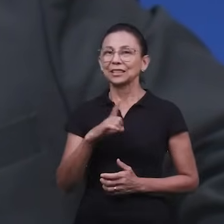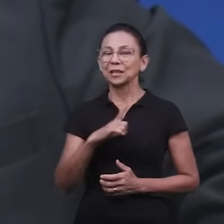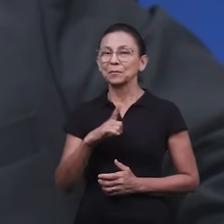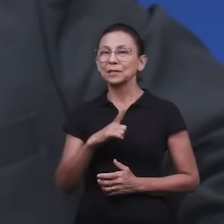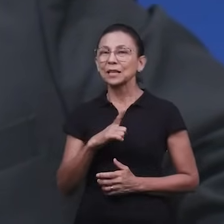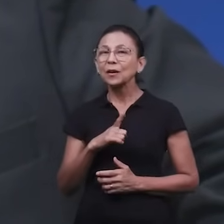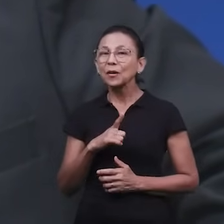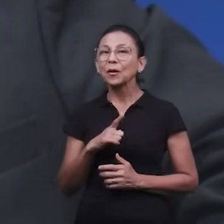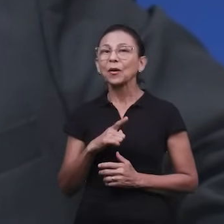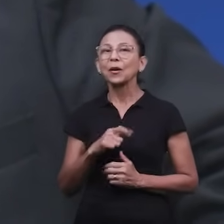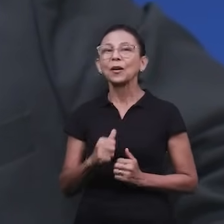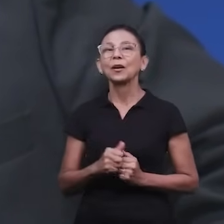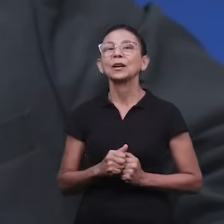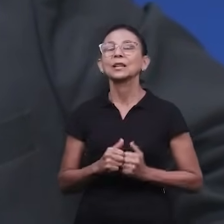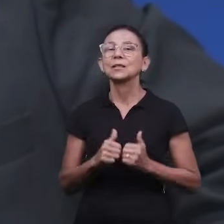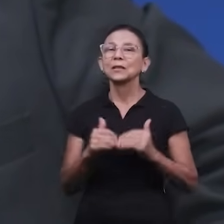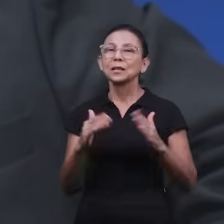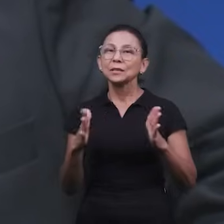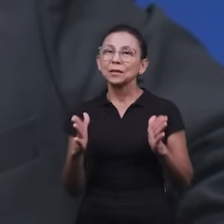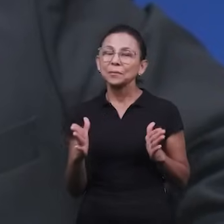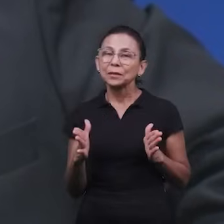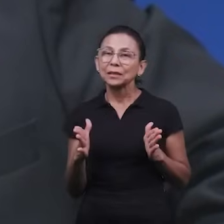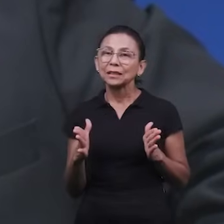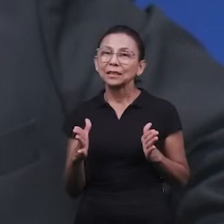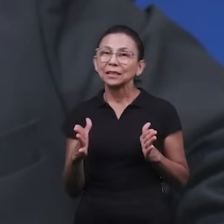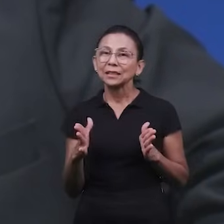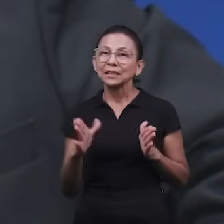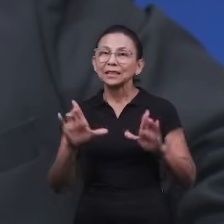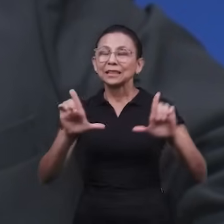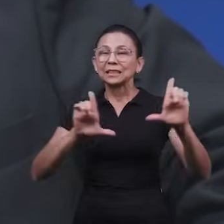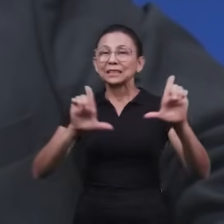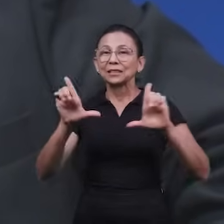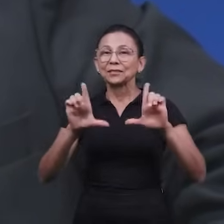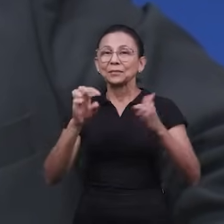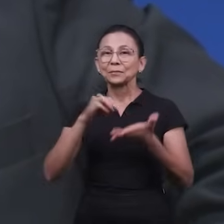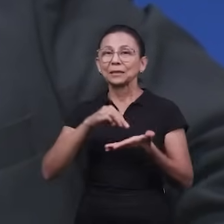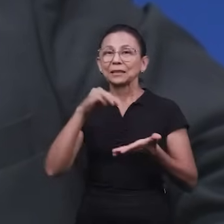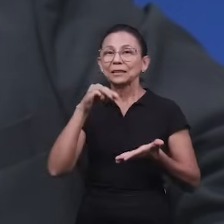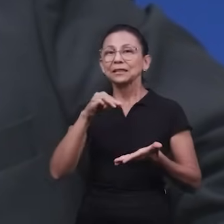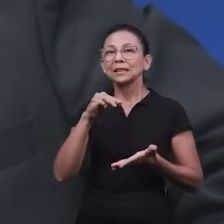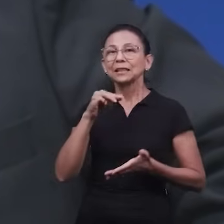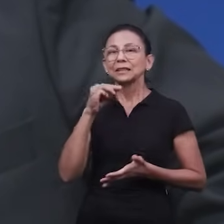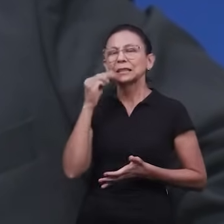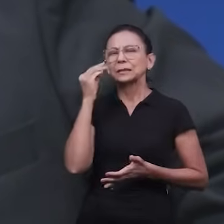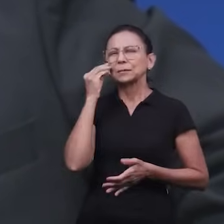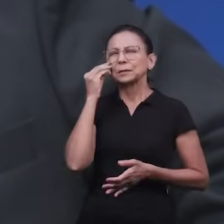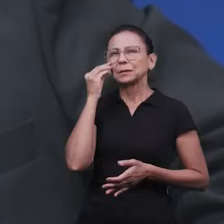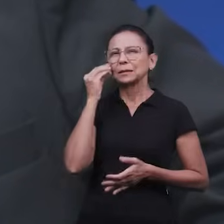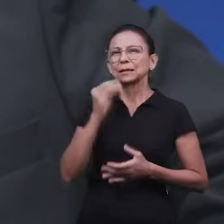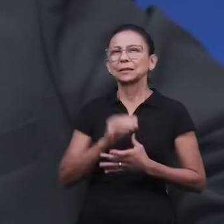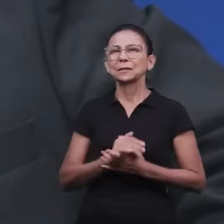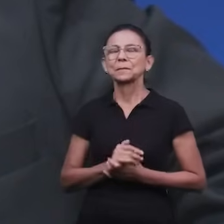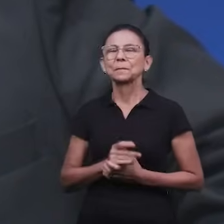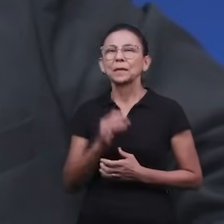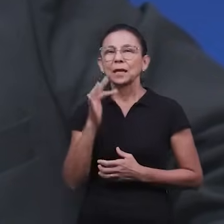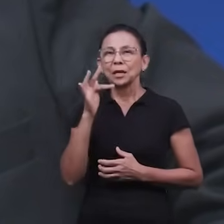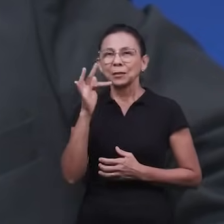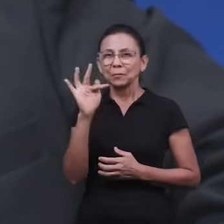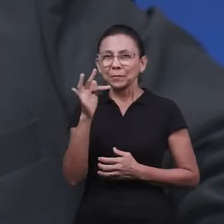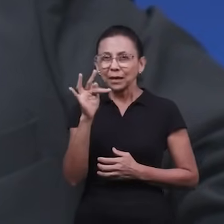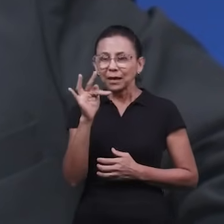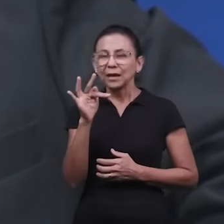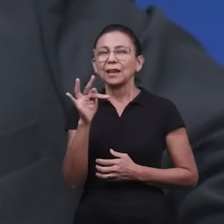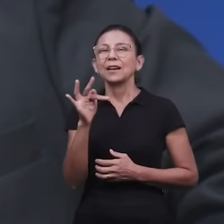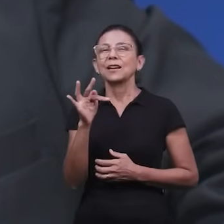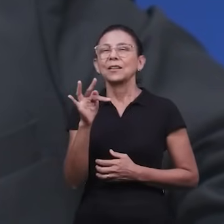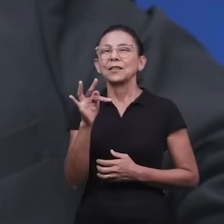né? Nós temos a TV no ar em caráter experimental. E em breve ela vai estar funcionando